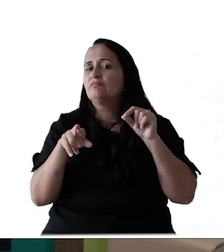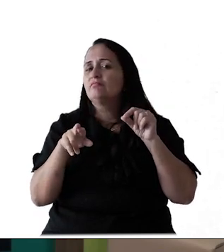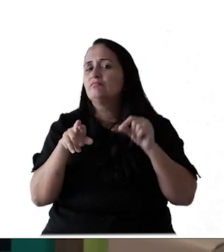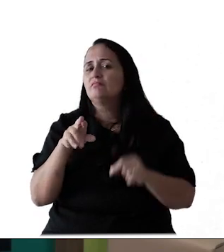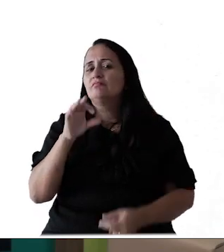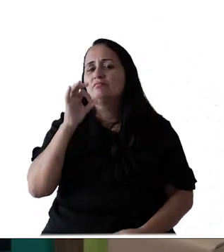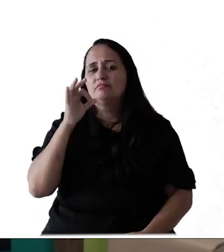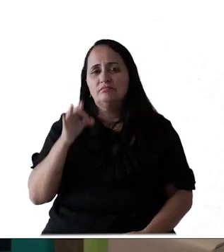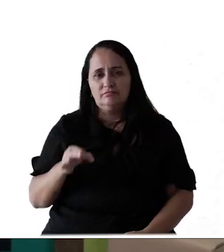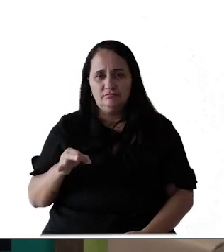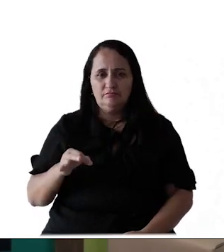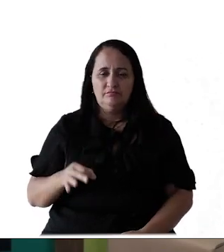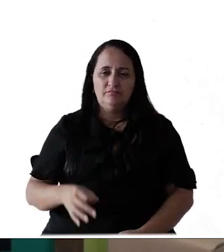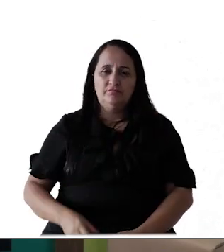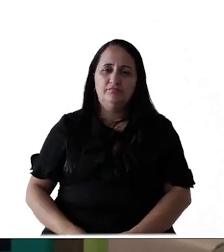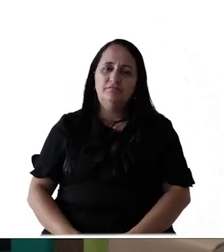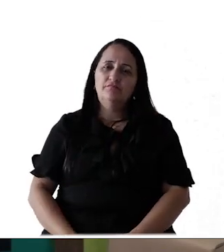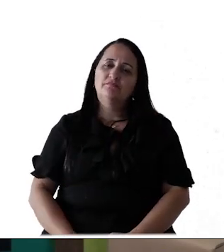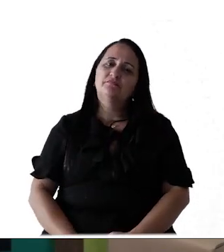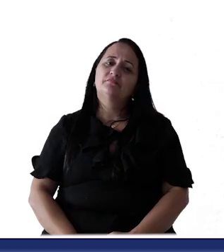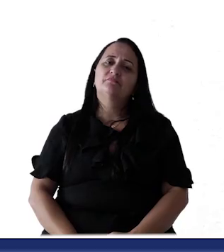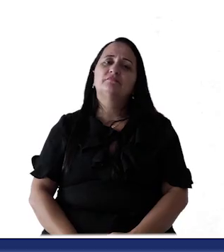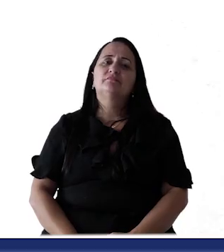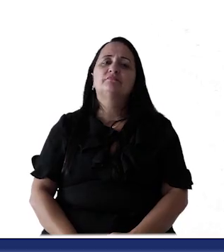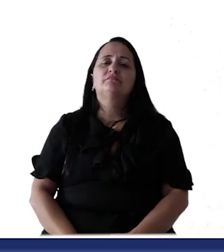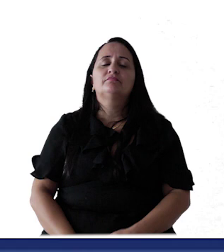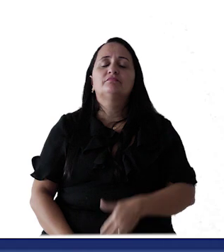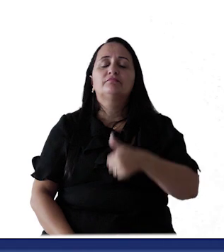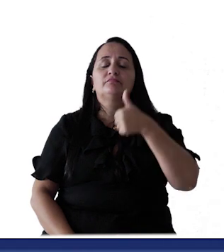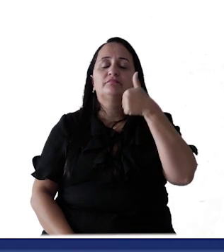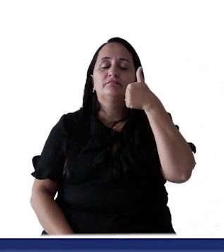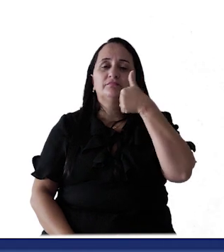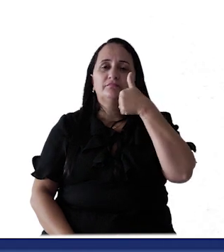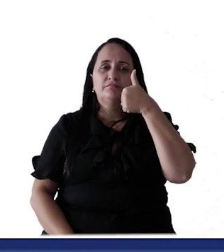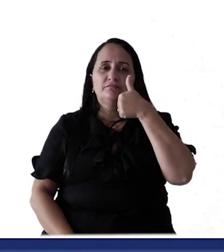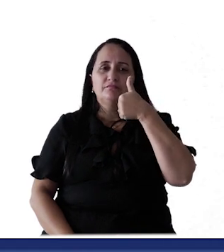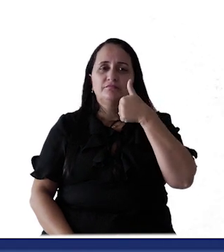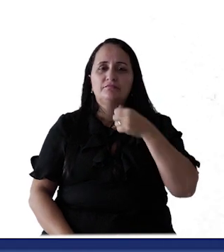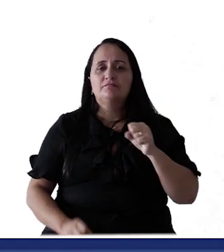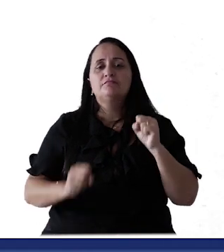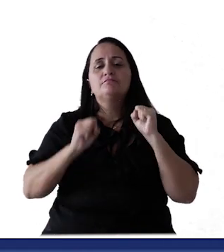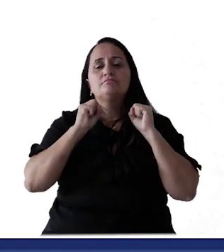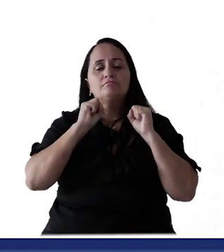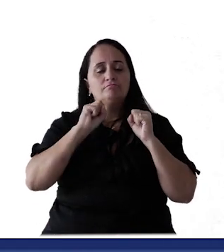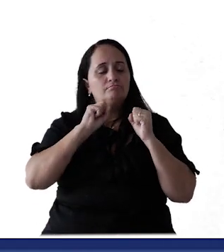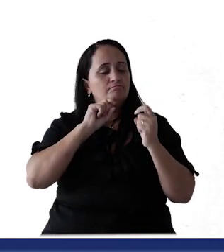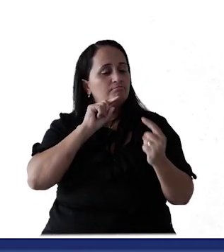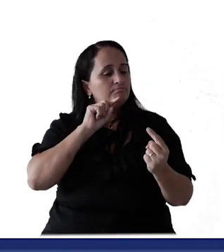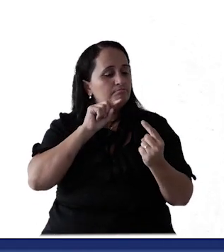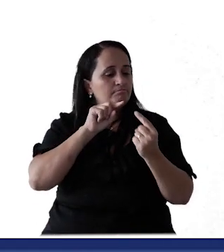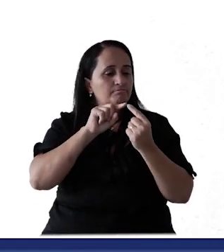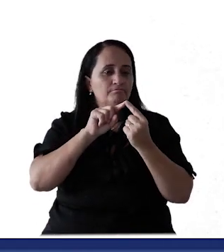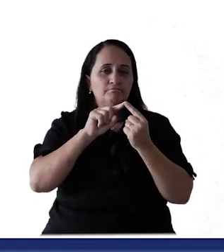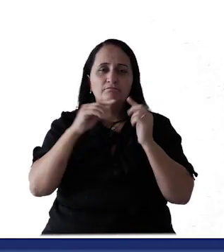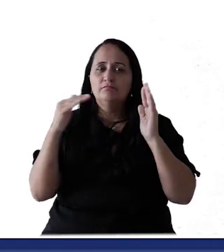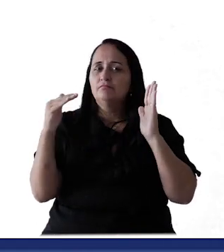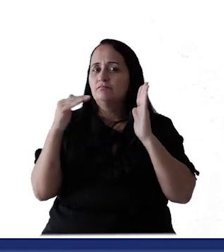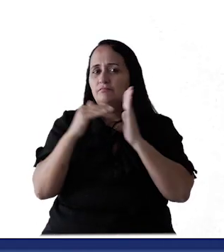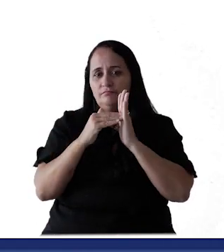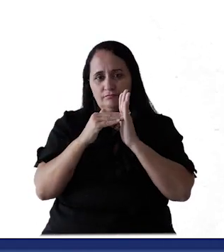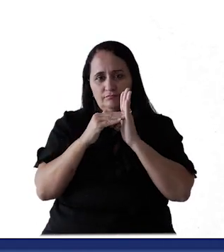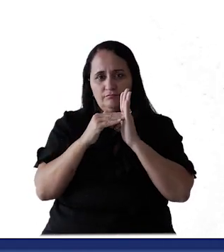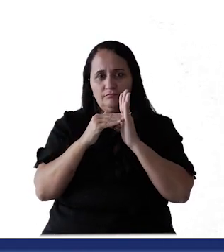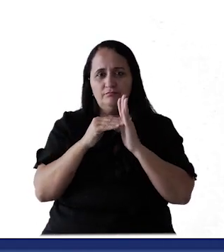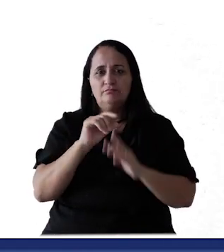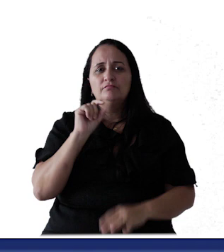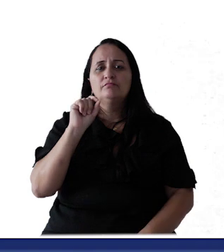Quais respostas estão corretas? Número 1. Pode-se identificar no último quadrinho a fala